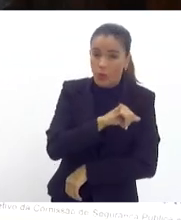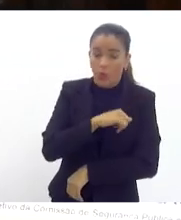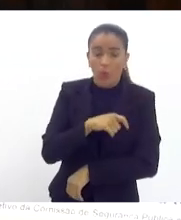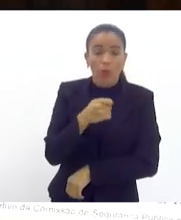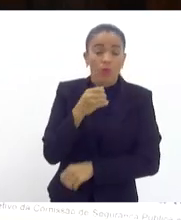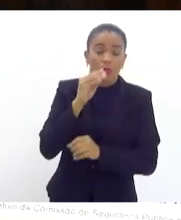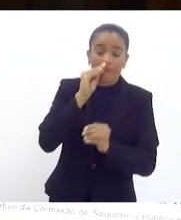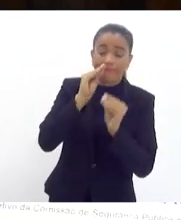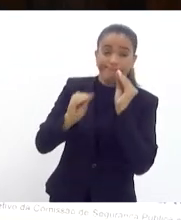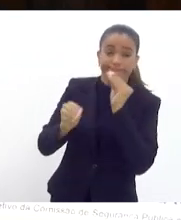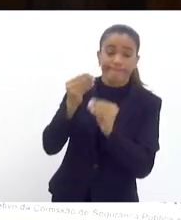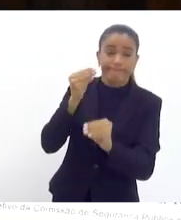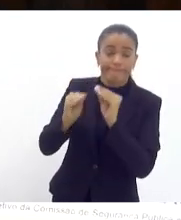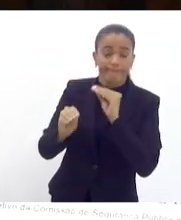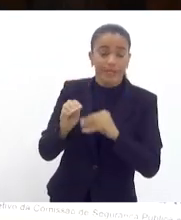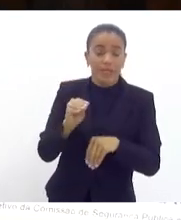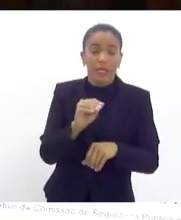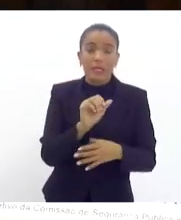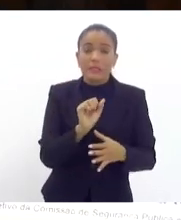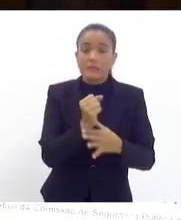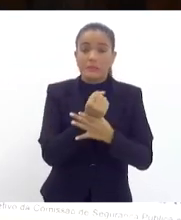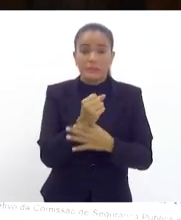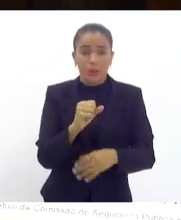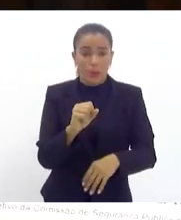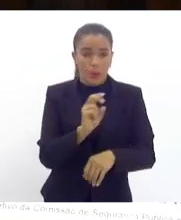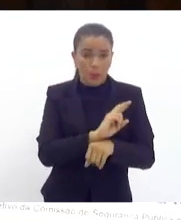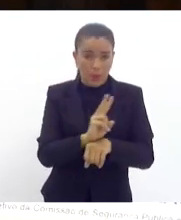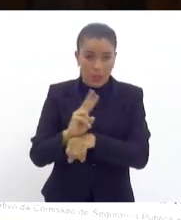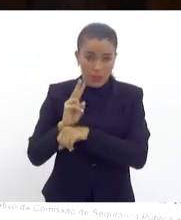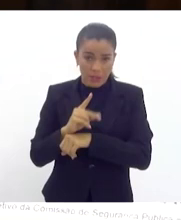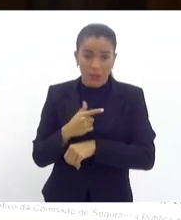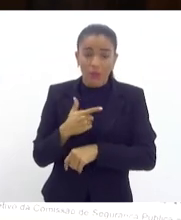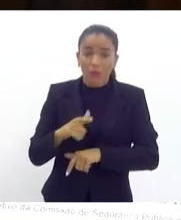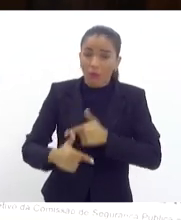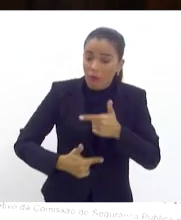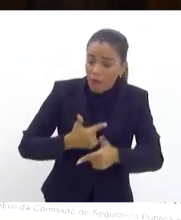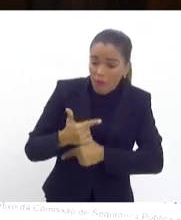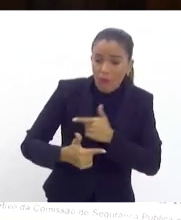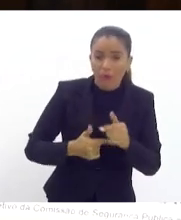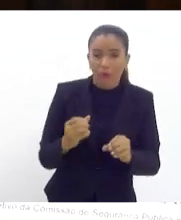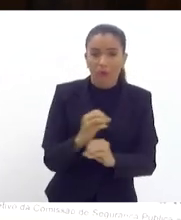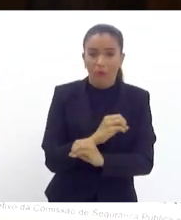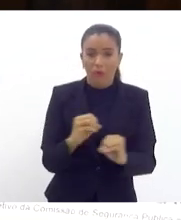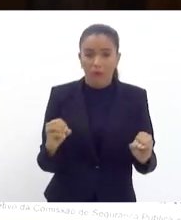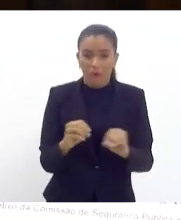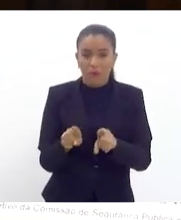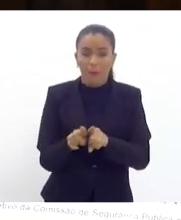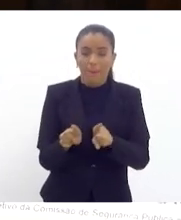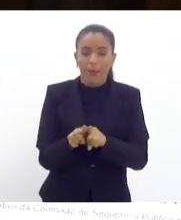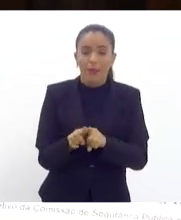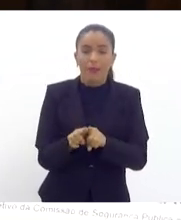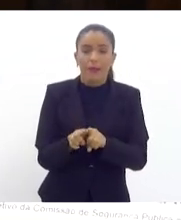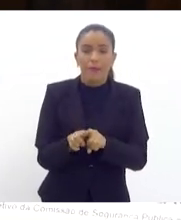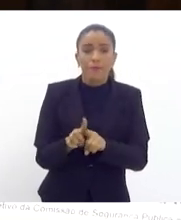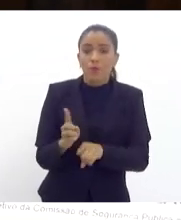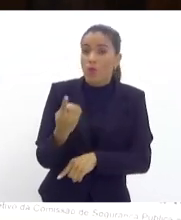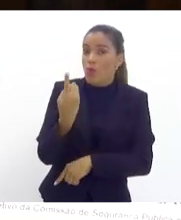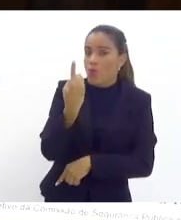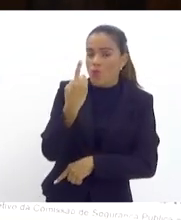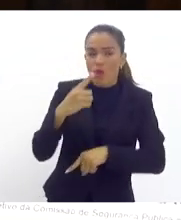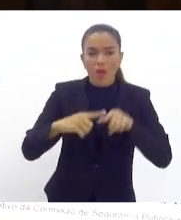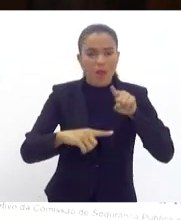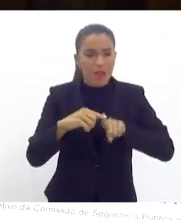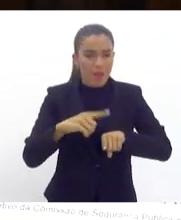segurança pública da história do Rio de Janeiro que não move uma palha para ajudar a sensação de segurança acontecer que não tem um equipamento